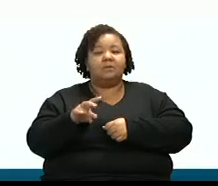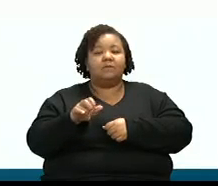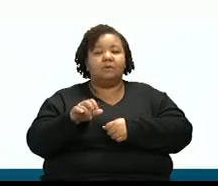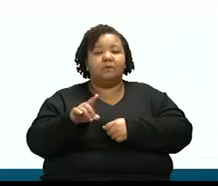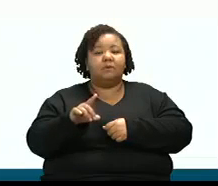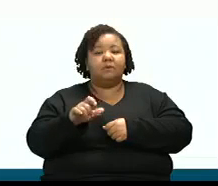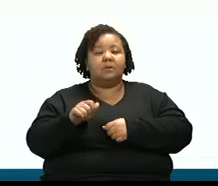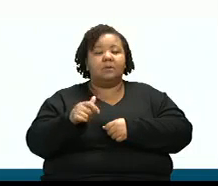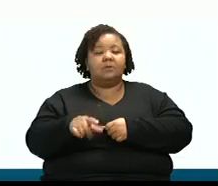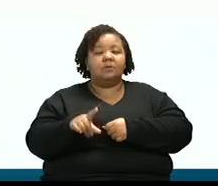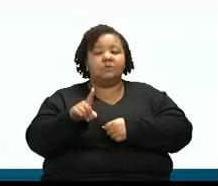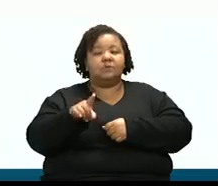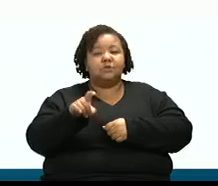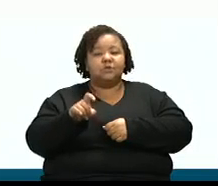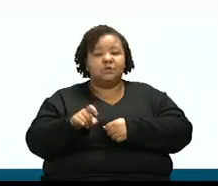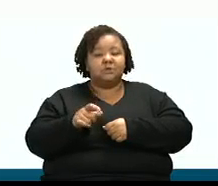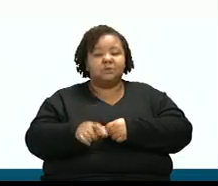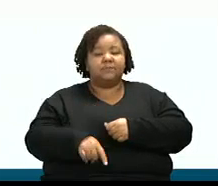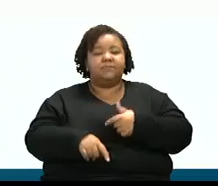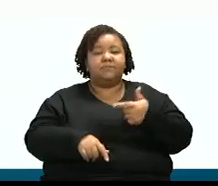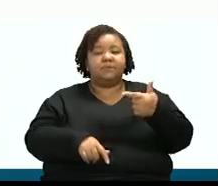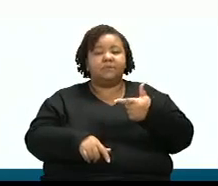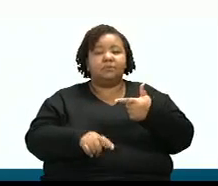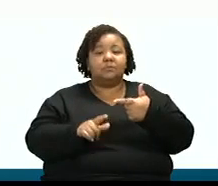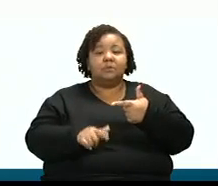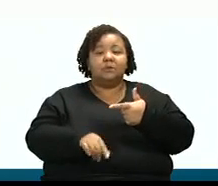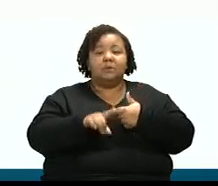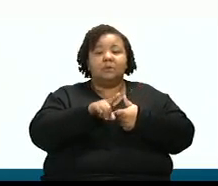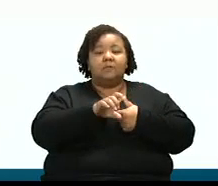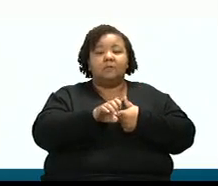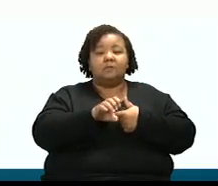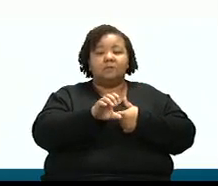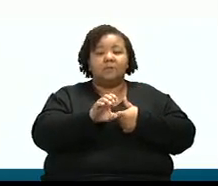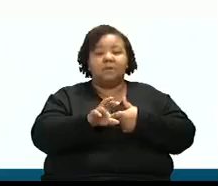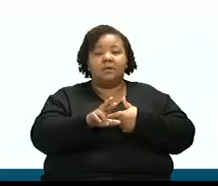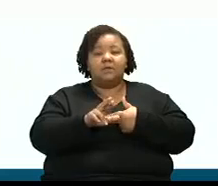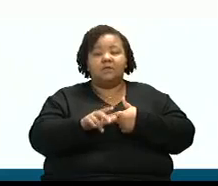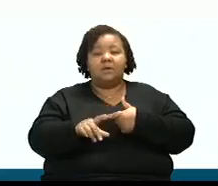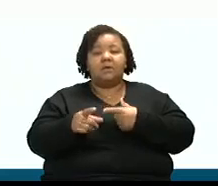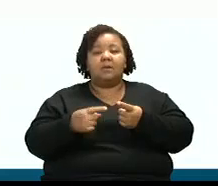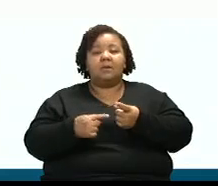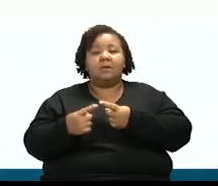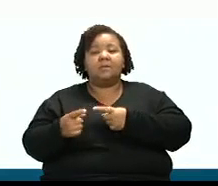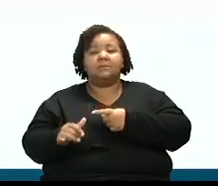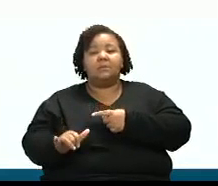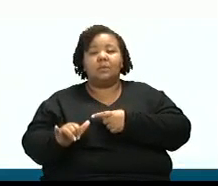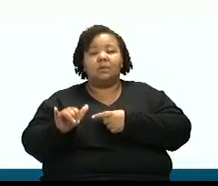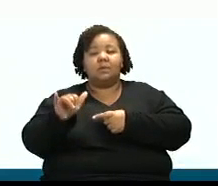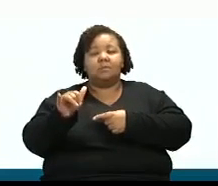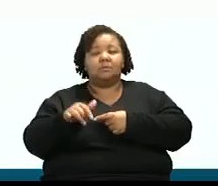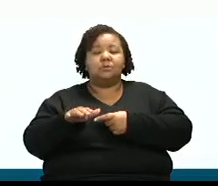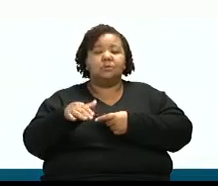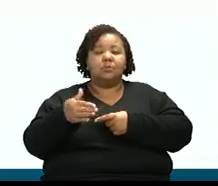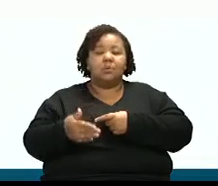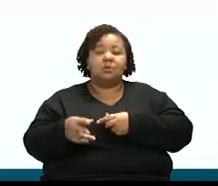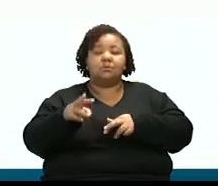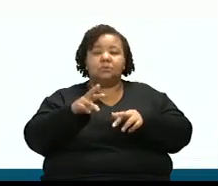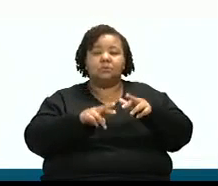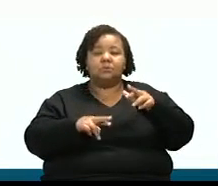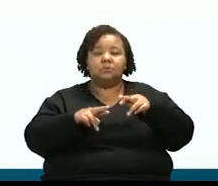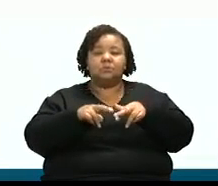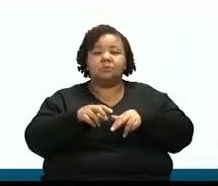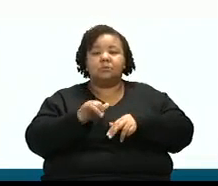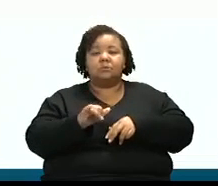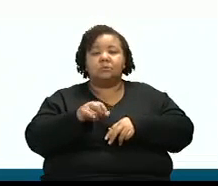x. A segunda é a derivada dessa função potencial em relação a y. E quando eu avalio